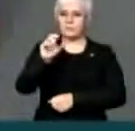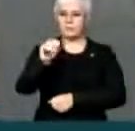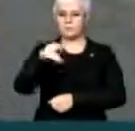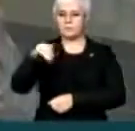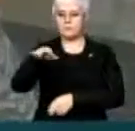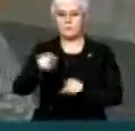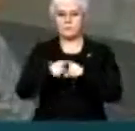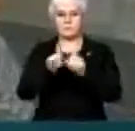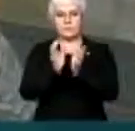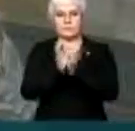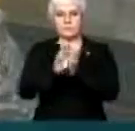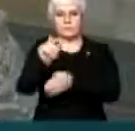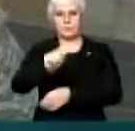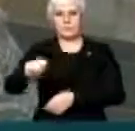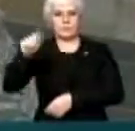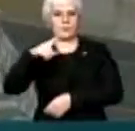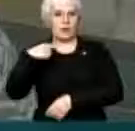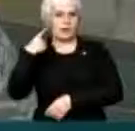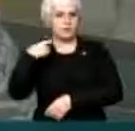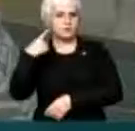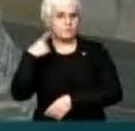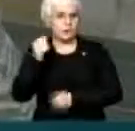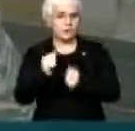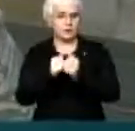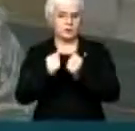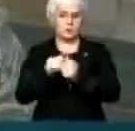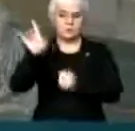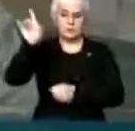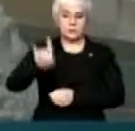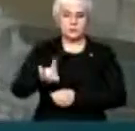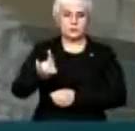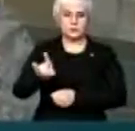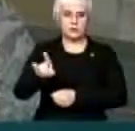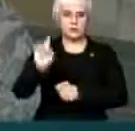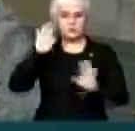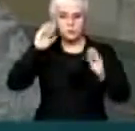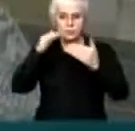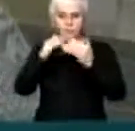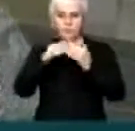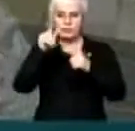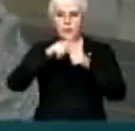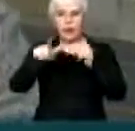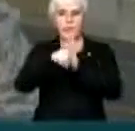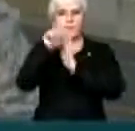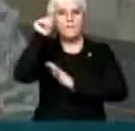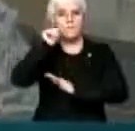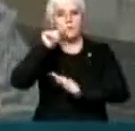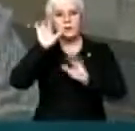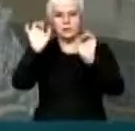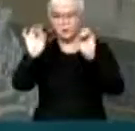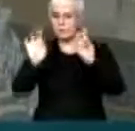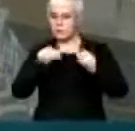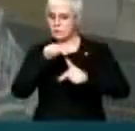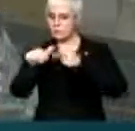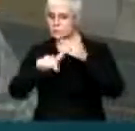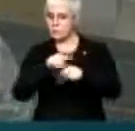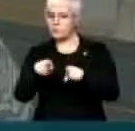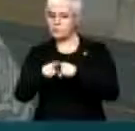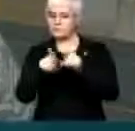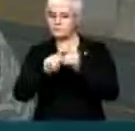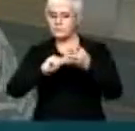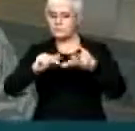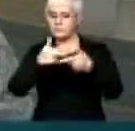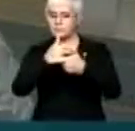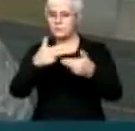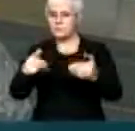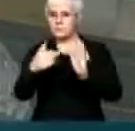associação de advogadas e de acadêmicas de direito voltadas à questão da mulher, para poder a gente trabalhar, inclusive, essas questões